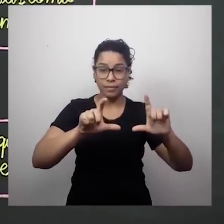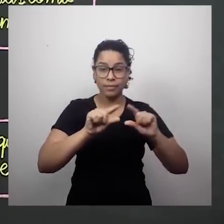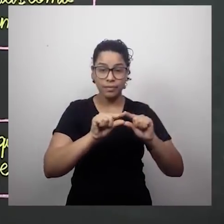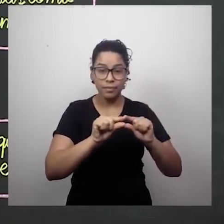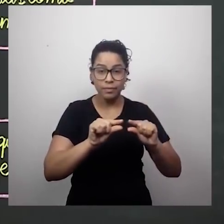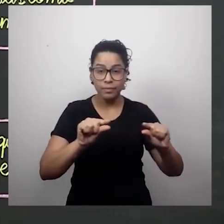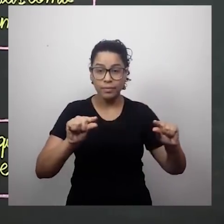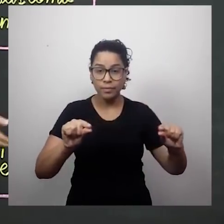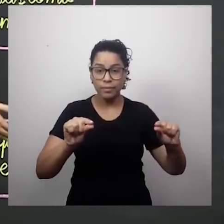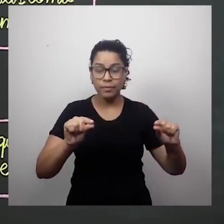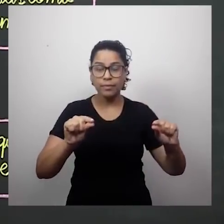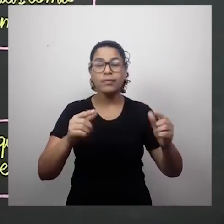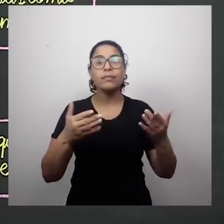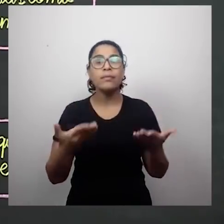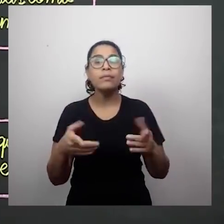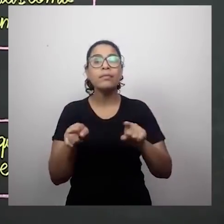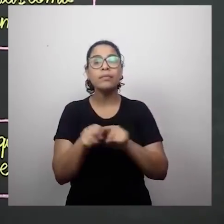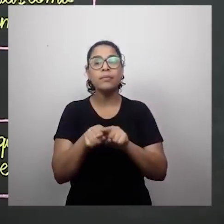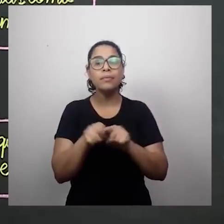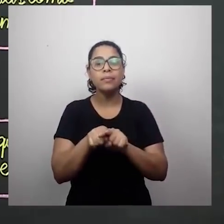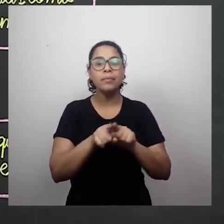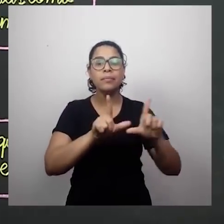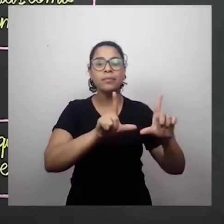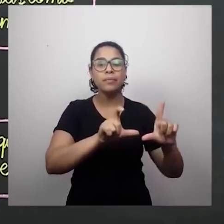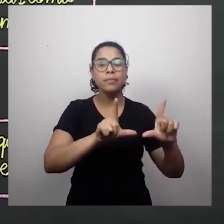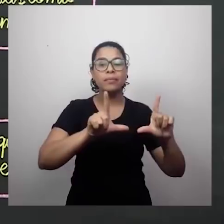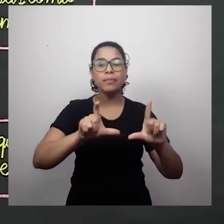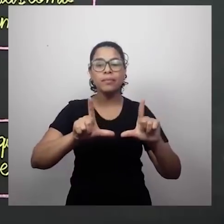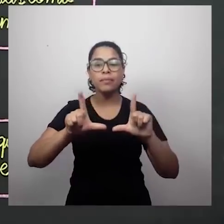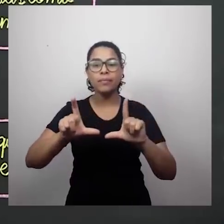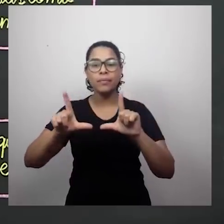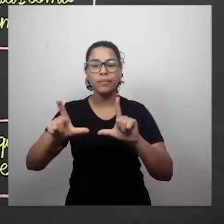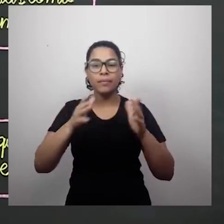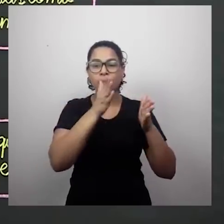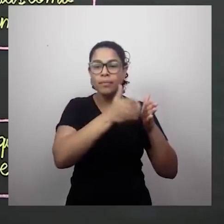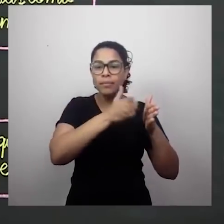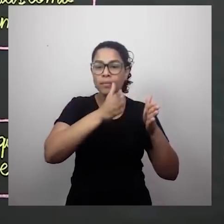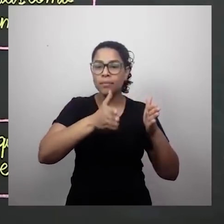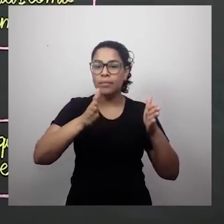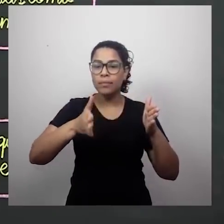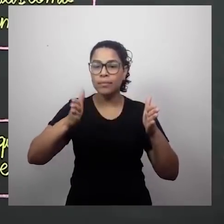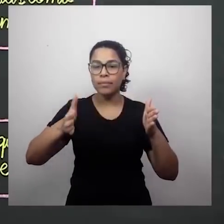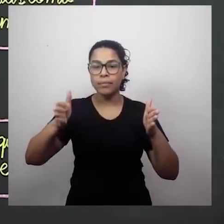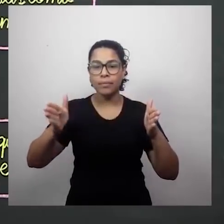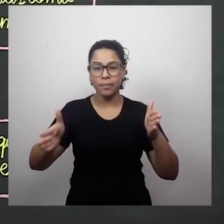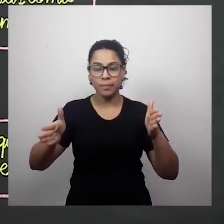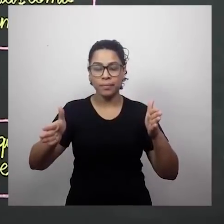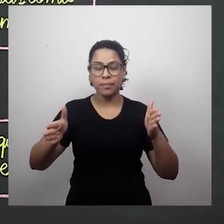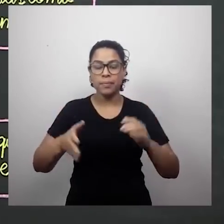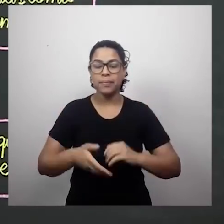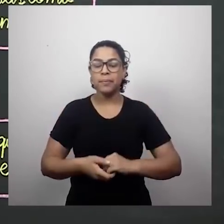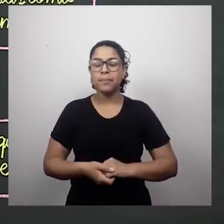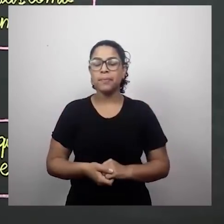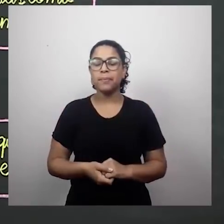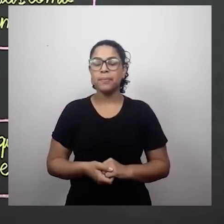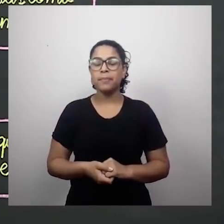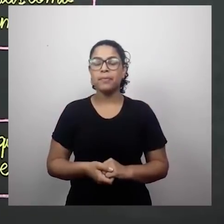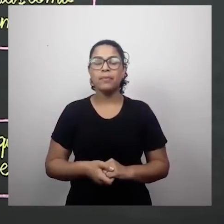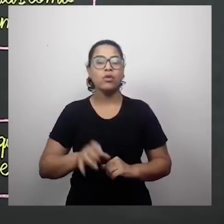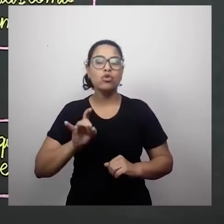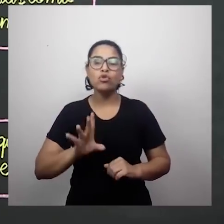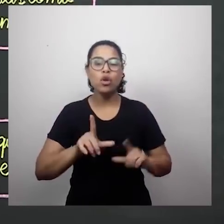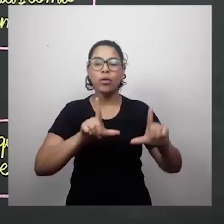uma sequência que busca informar e impactar. A sequência criada por meio de uma fotoreportagem, ela